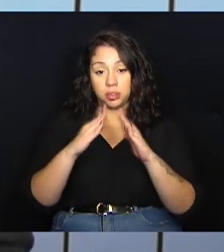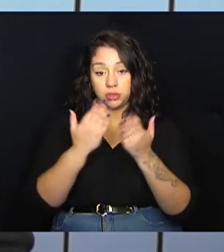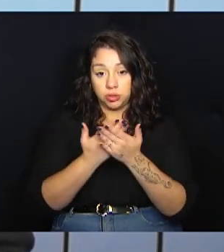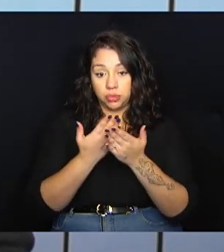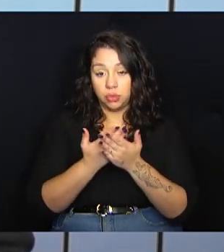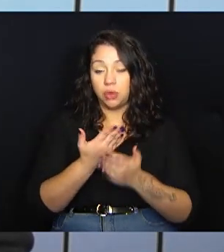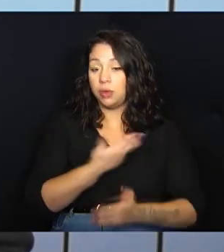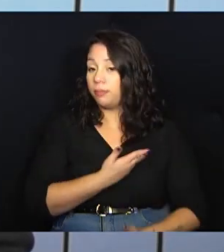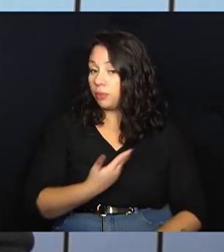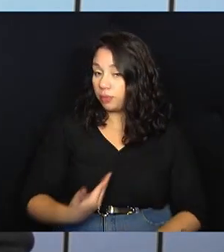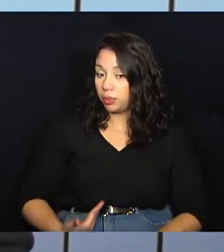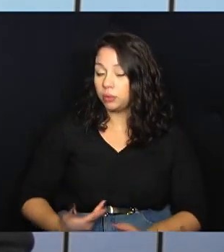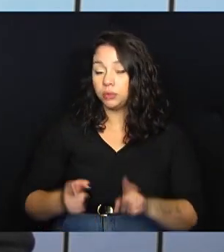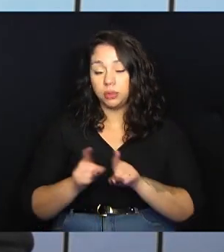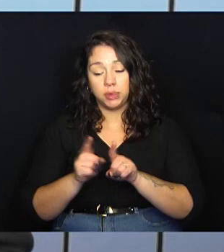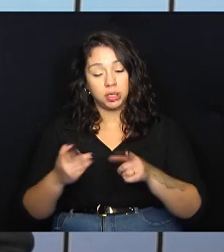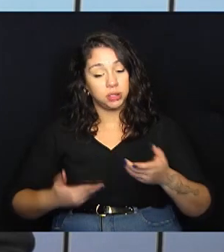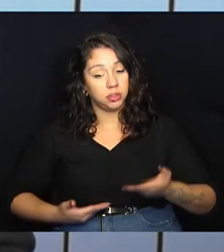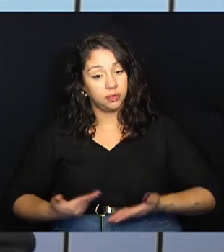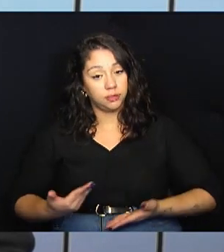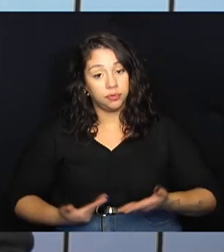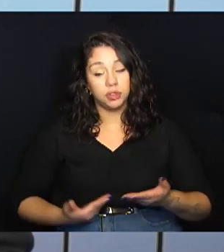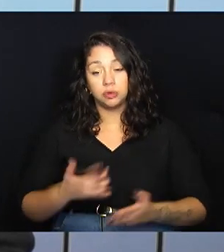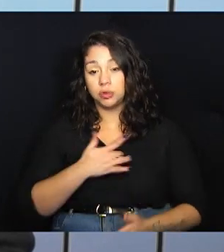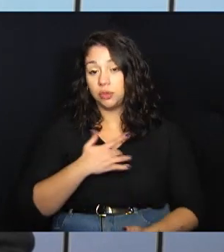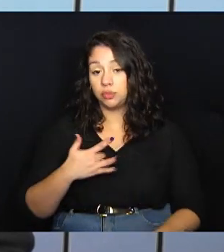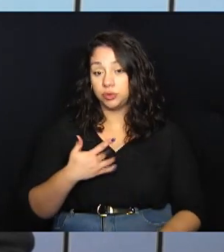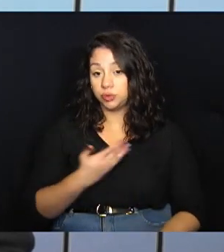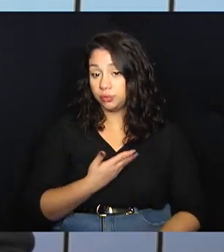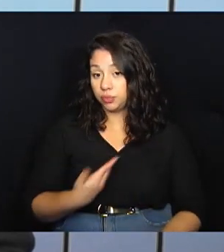aos serviços de saúde pública e